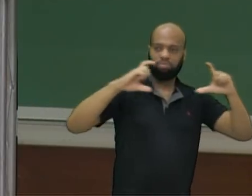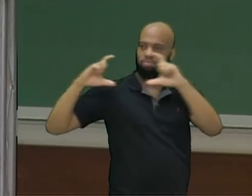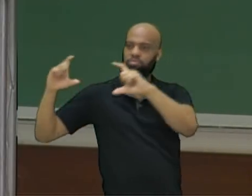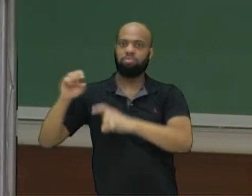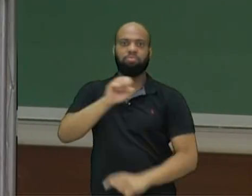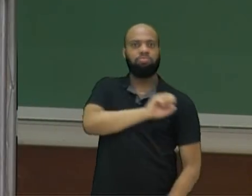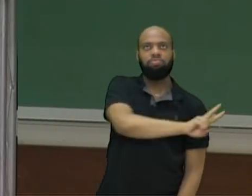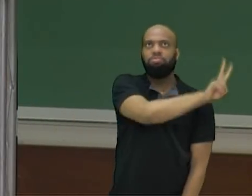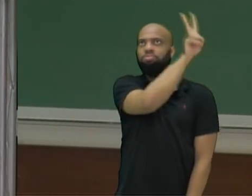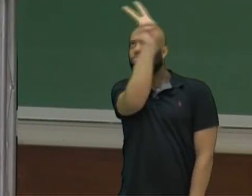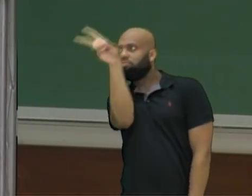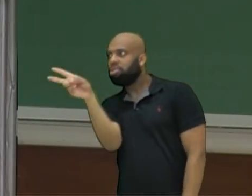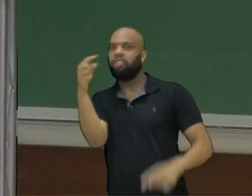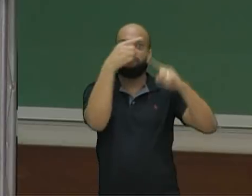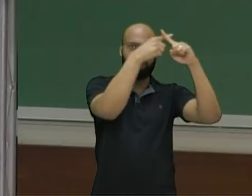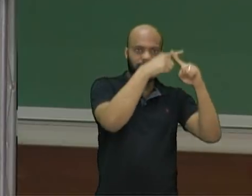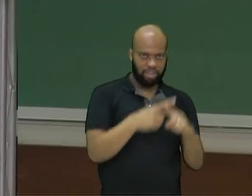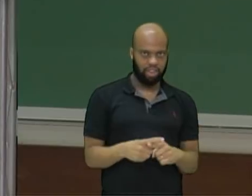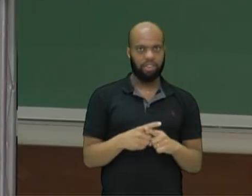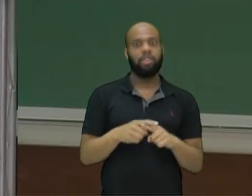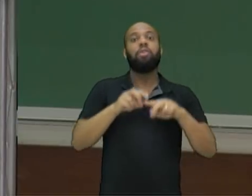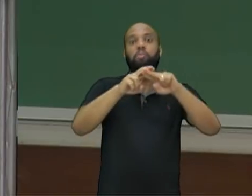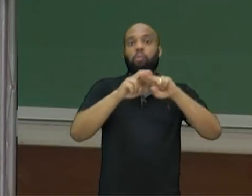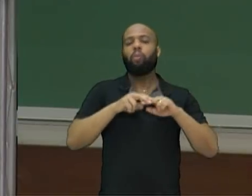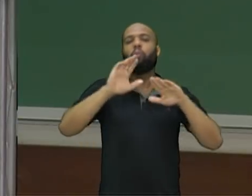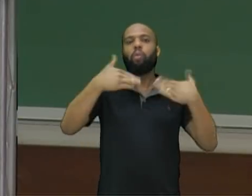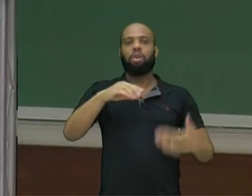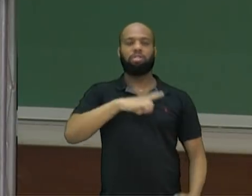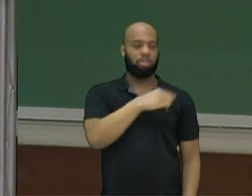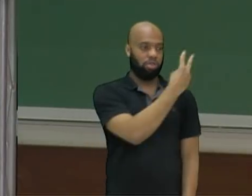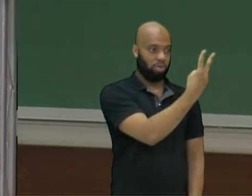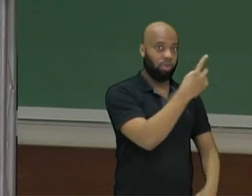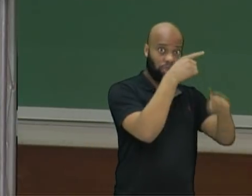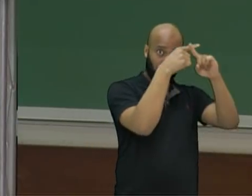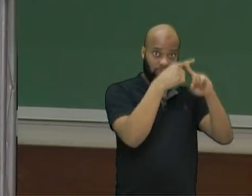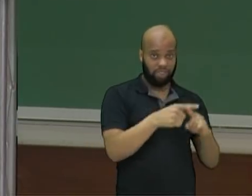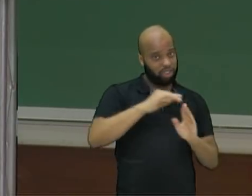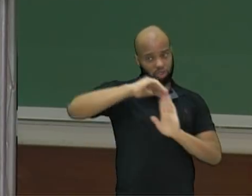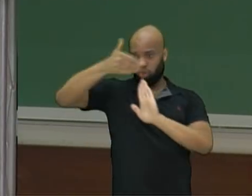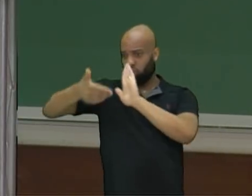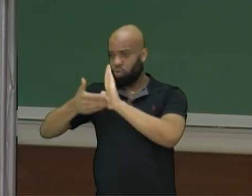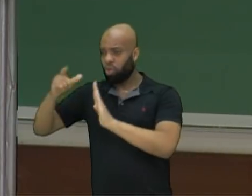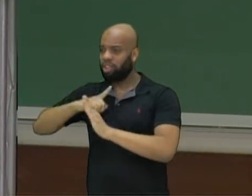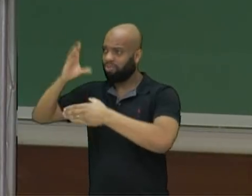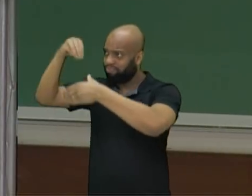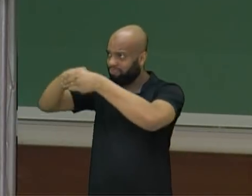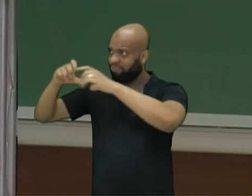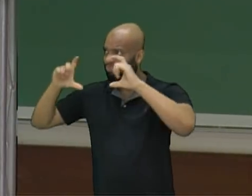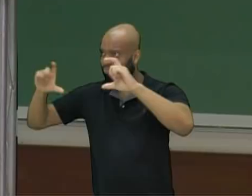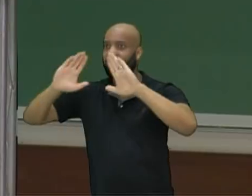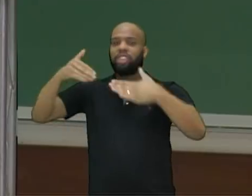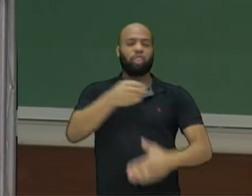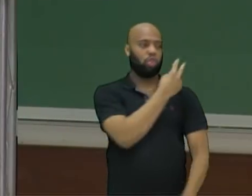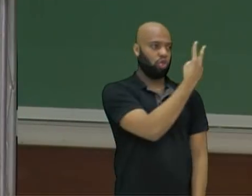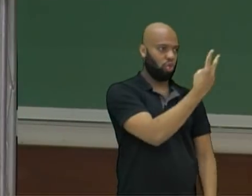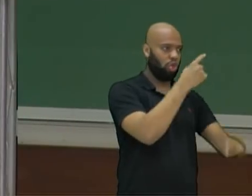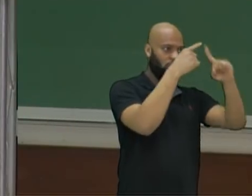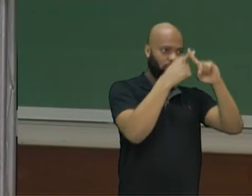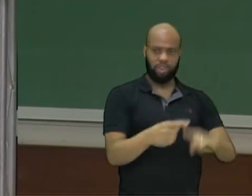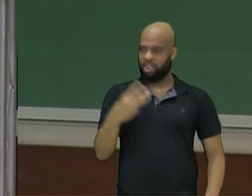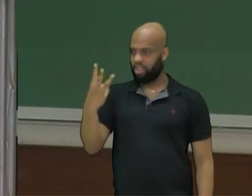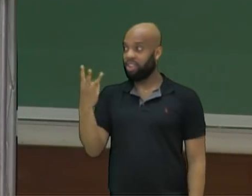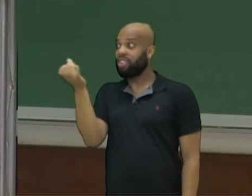3 mais y. Então, o 2 multiplica por todo mundo do outro lado. 2 vezes 3,